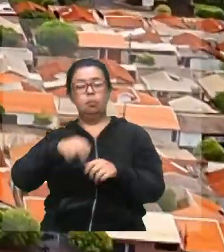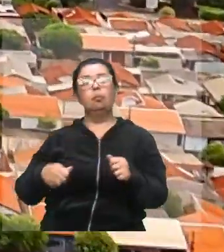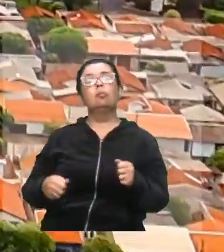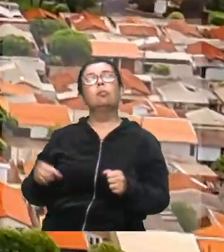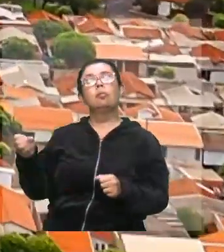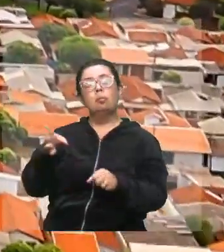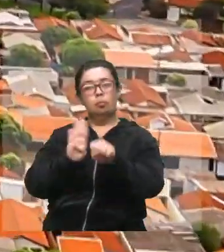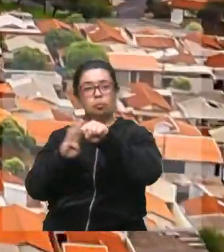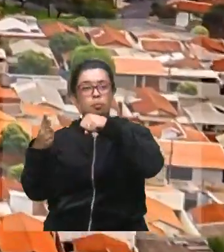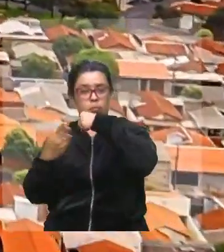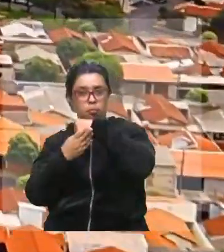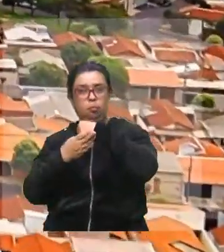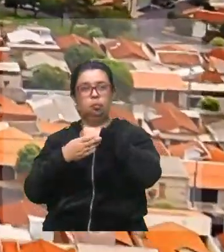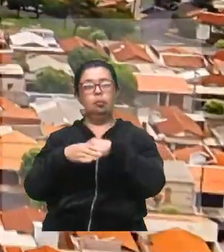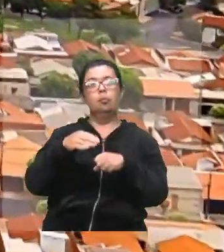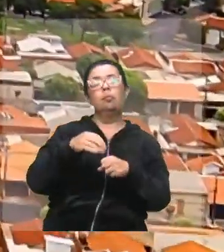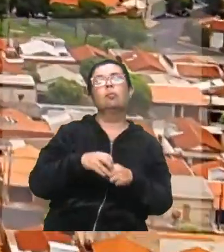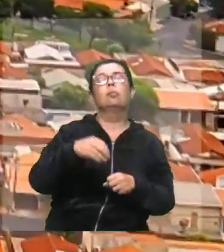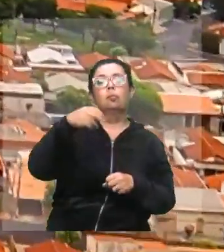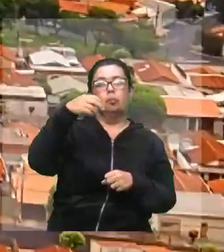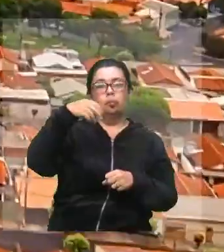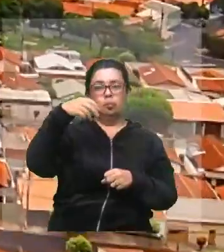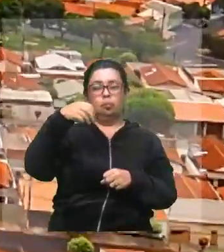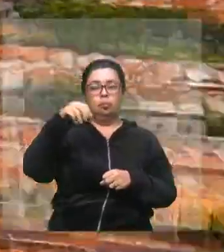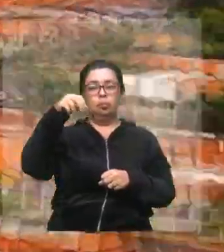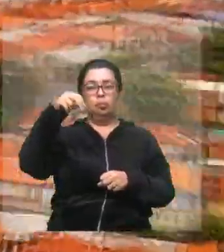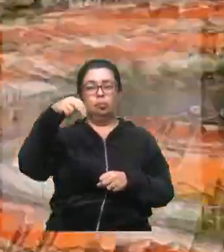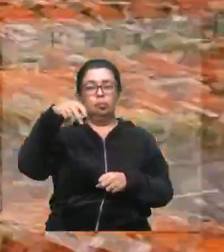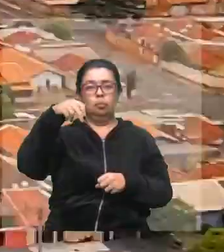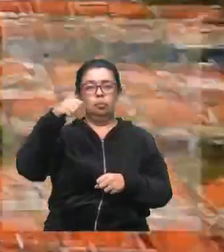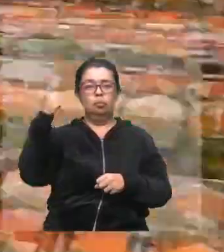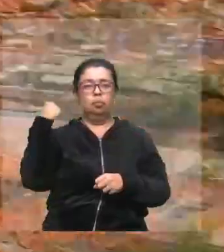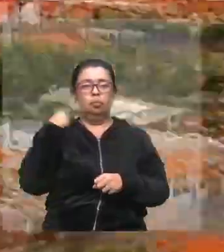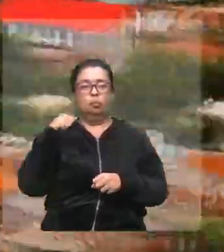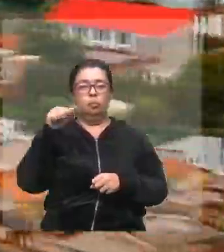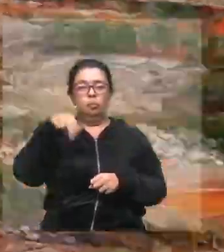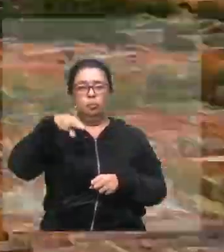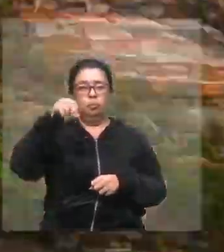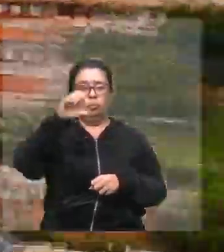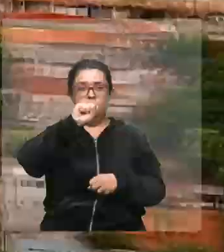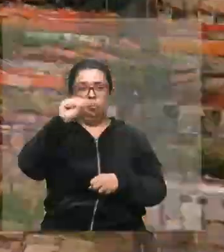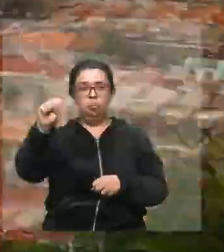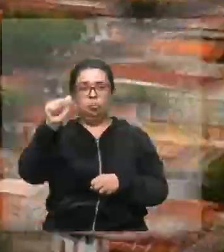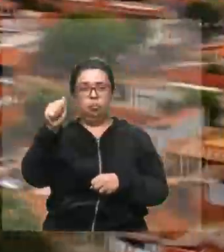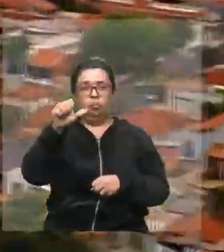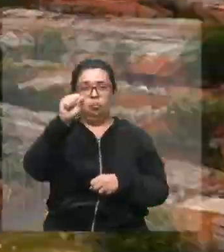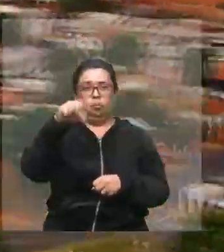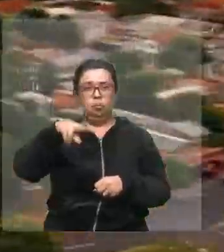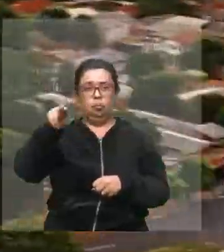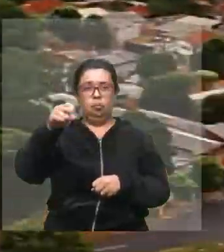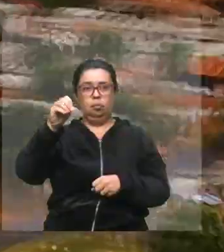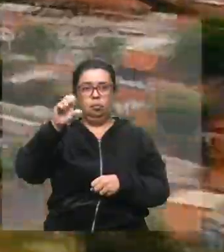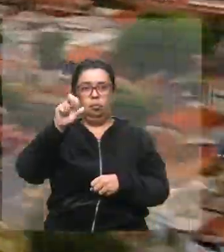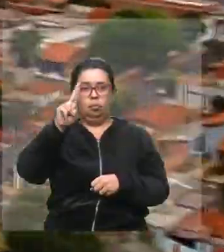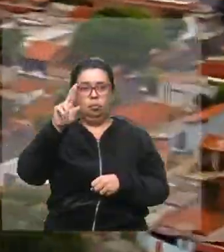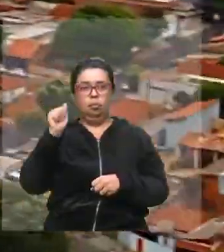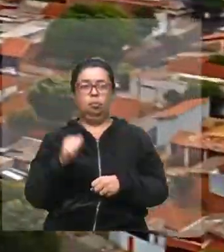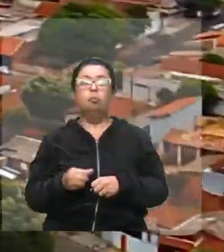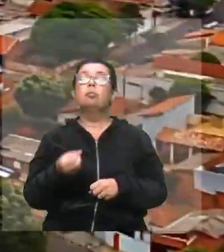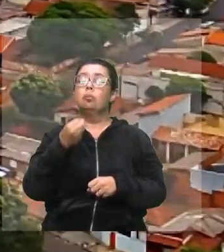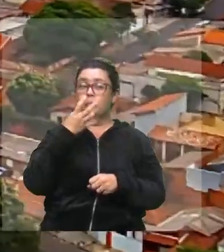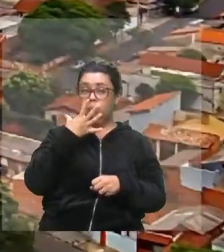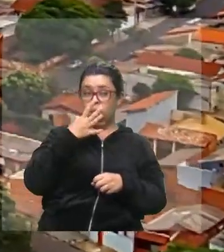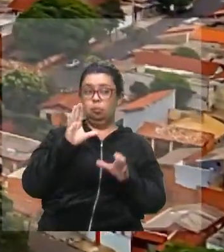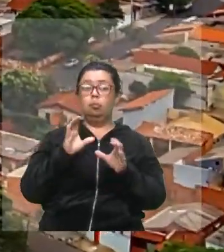bairro Nossa Senhora de Fátima. Então, a criação dessa horta ali seria de benefício à população, é